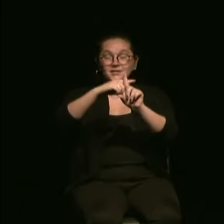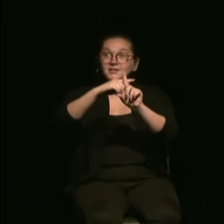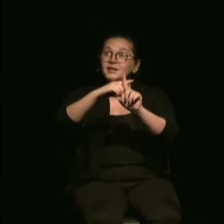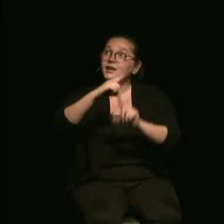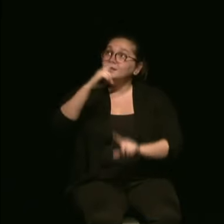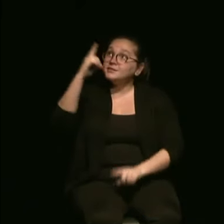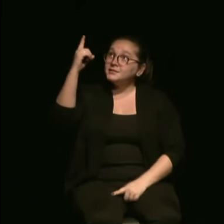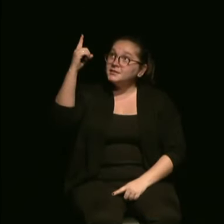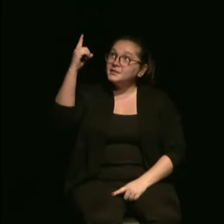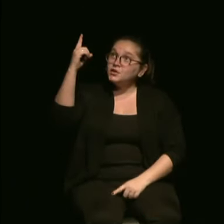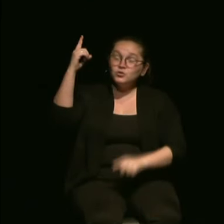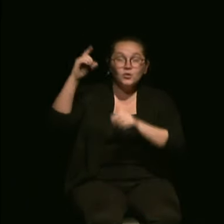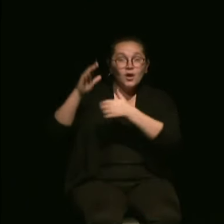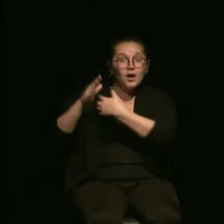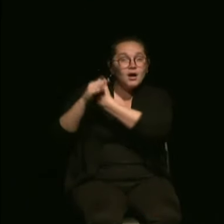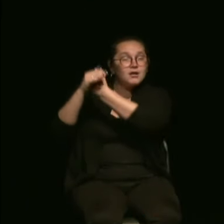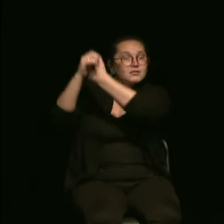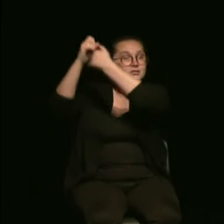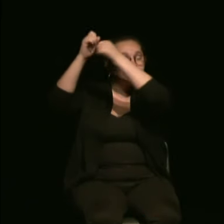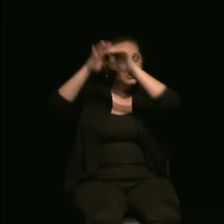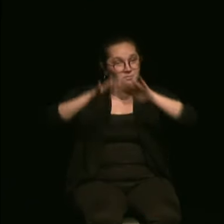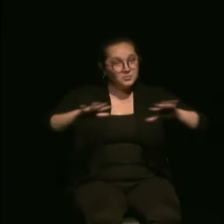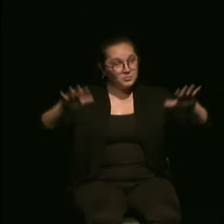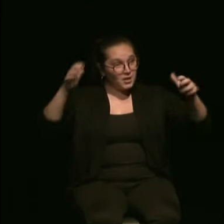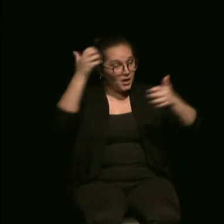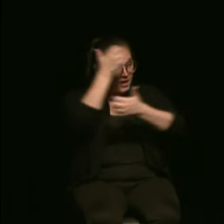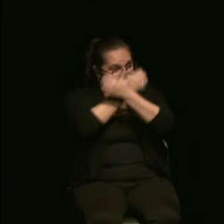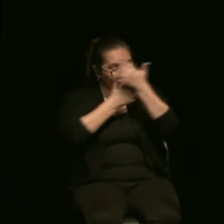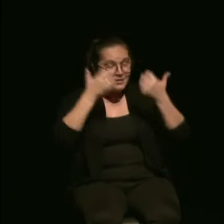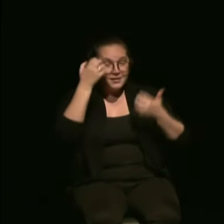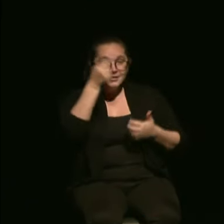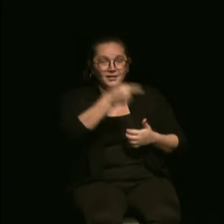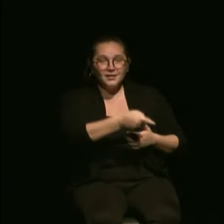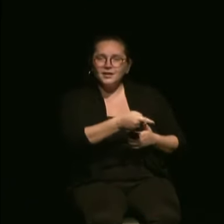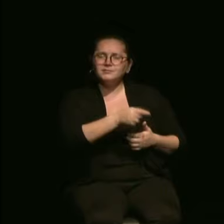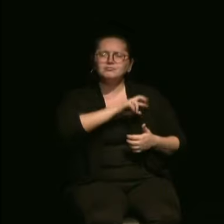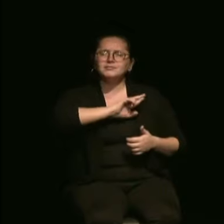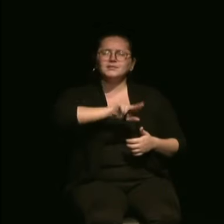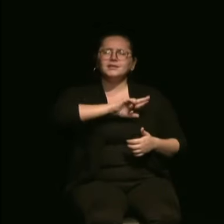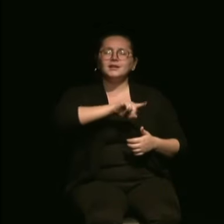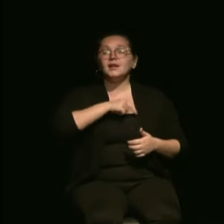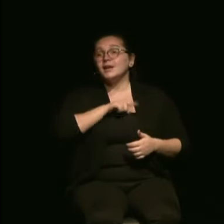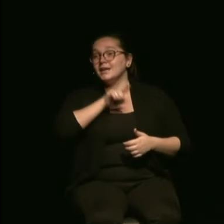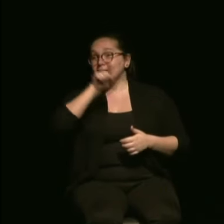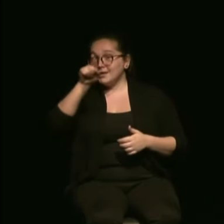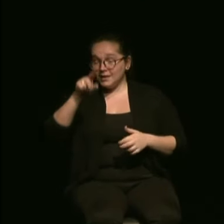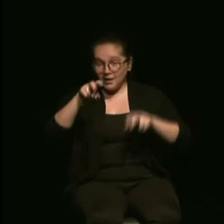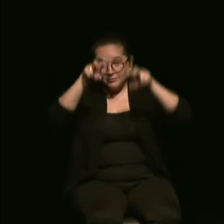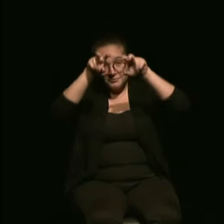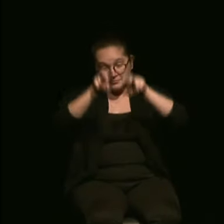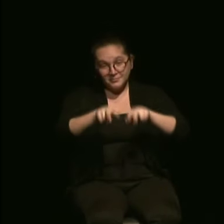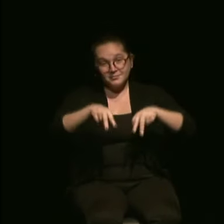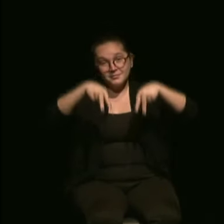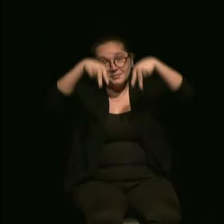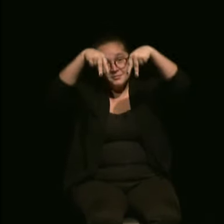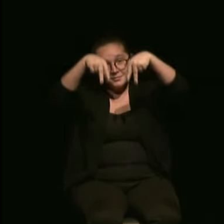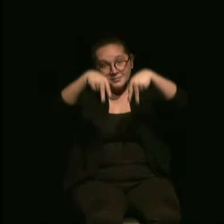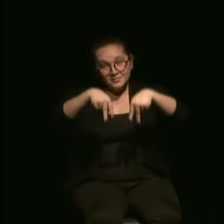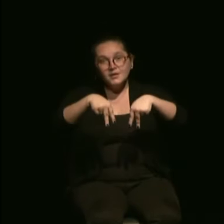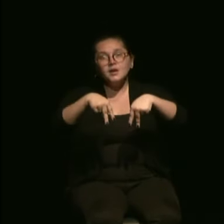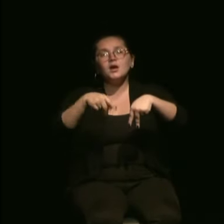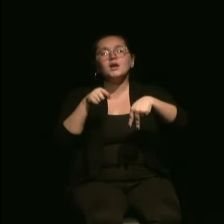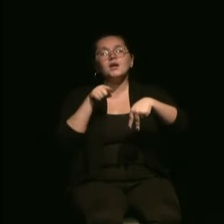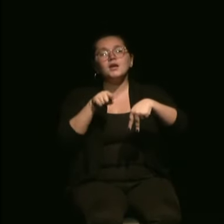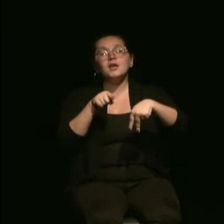queira que os anjos não cantem pra ela, e lá na capela o seu vigário